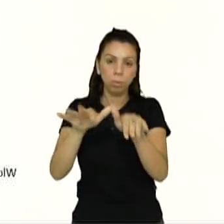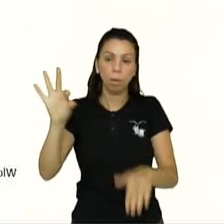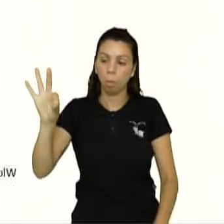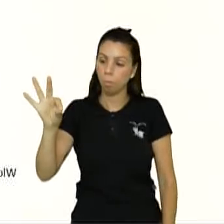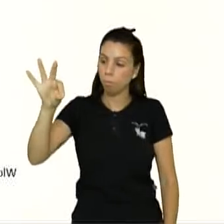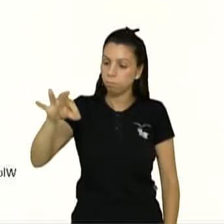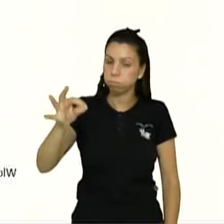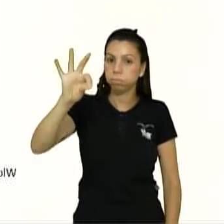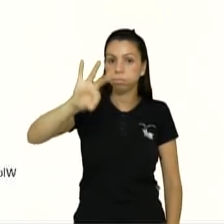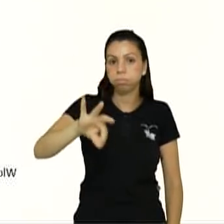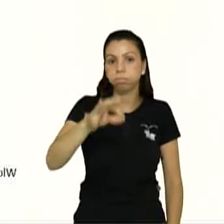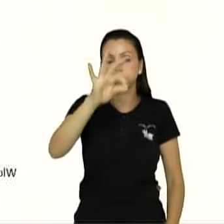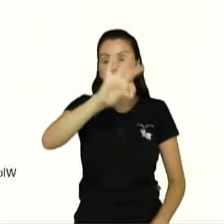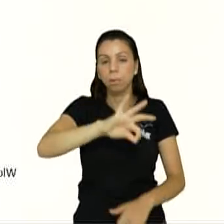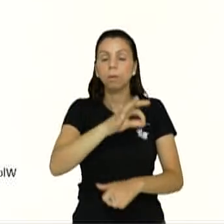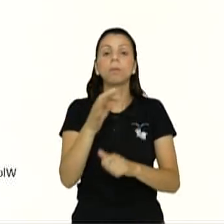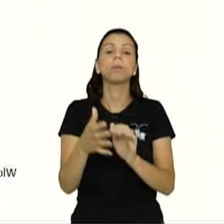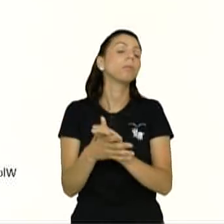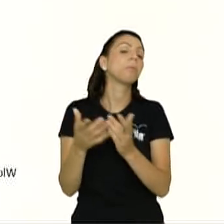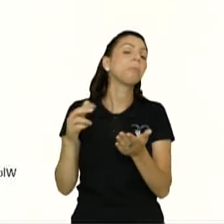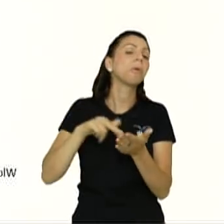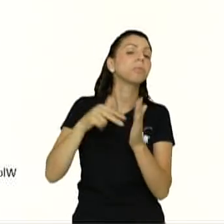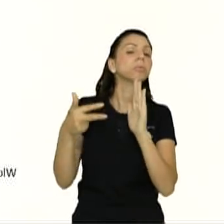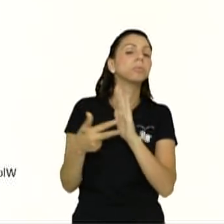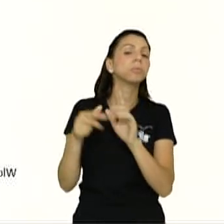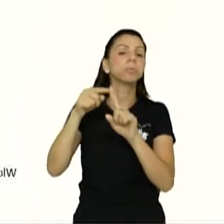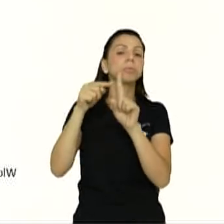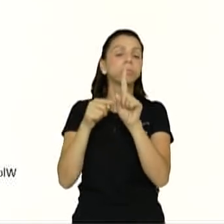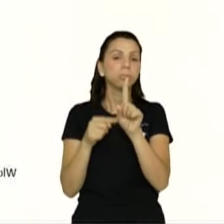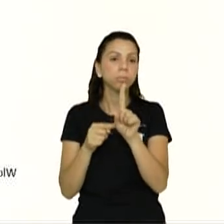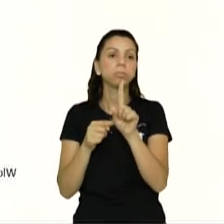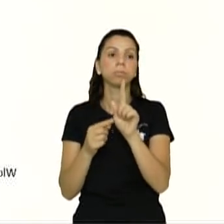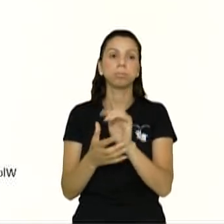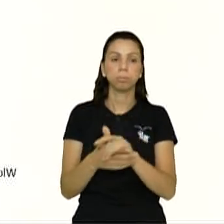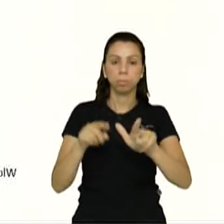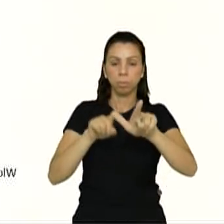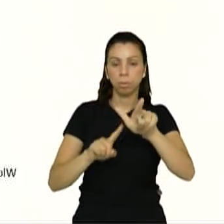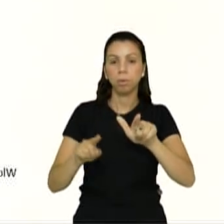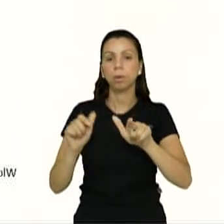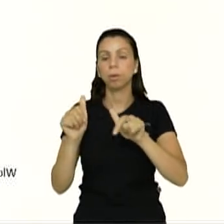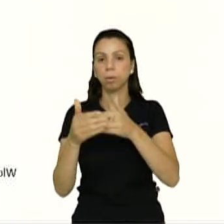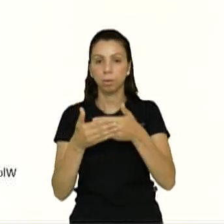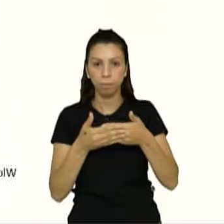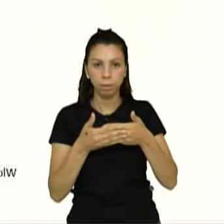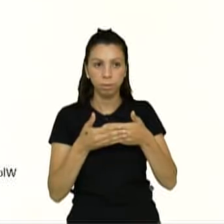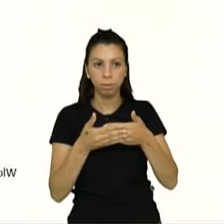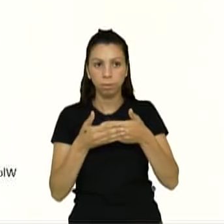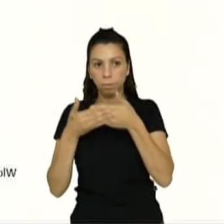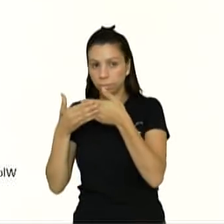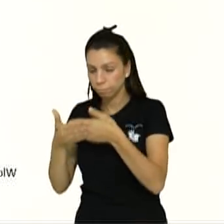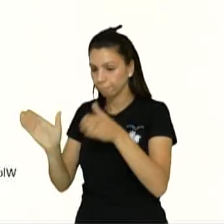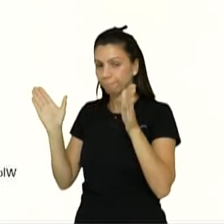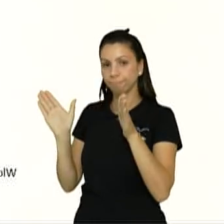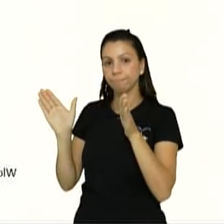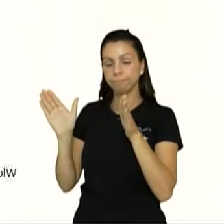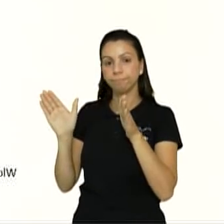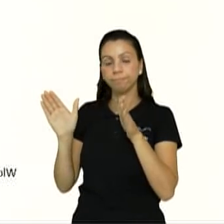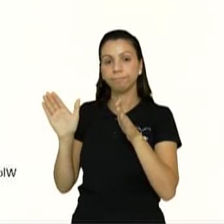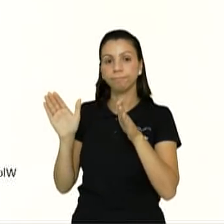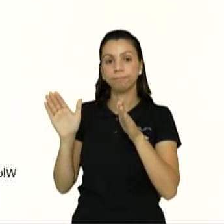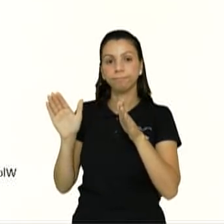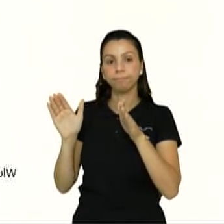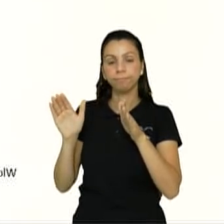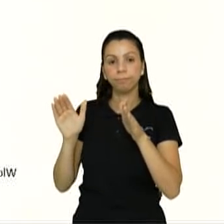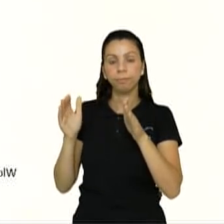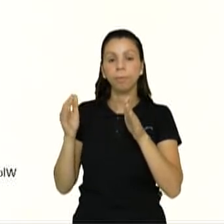mosquitos apresentaram circulação de qual tipo? Letra A, fechada. Letra B, aberta. Letra